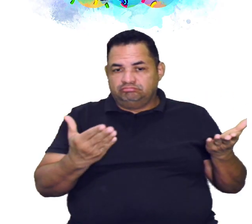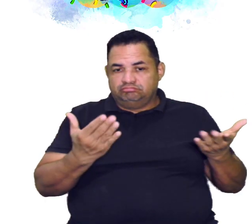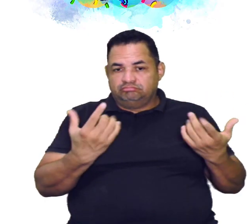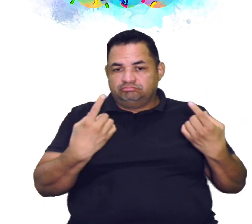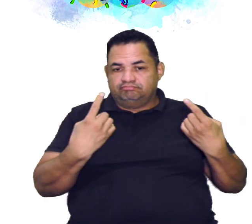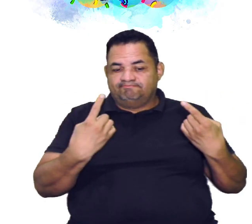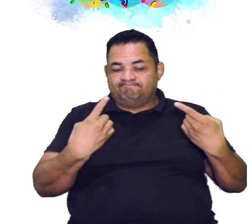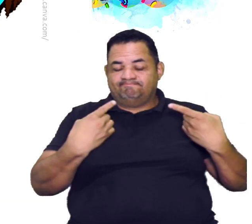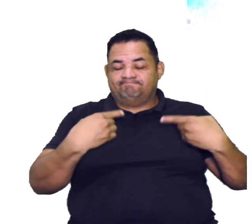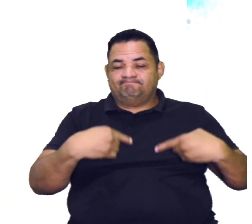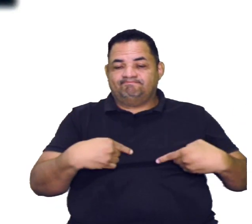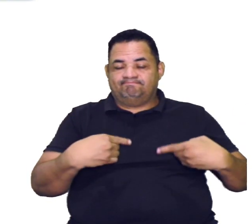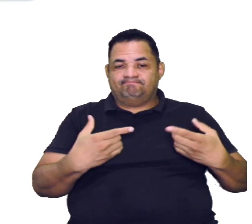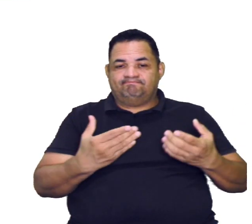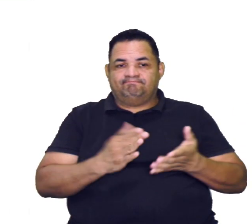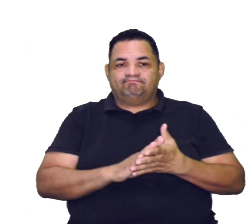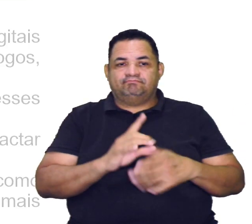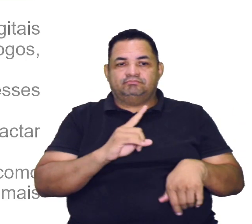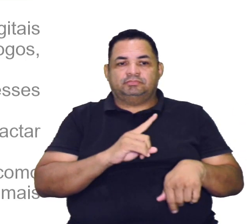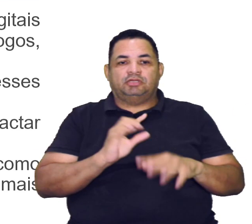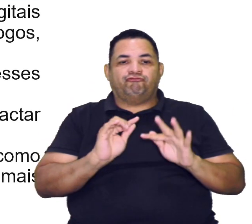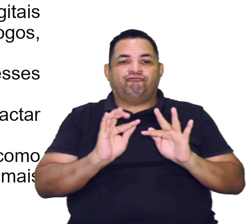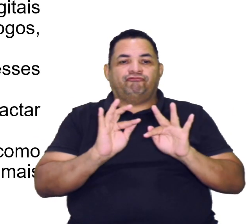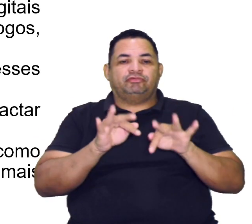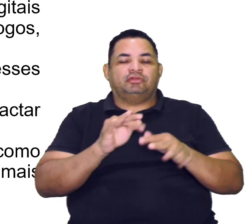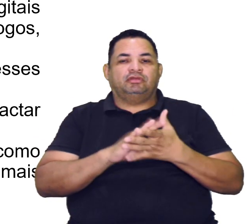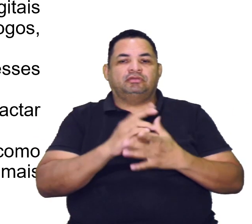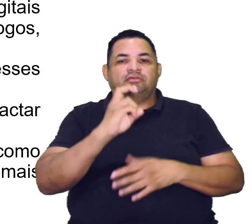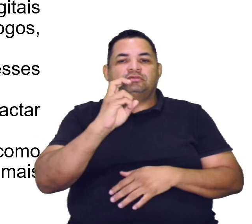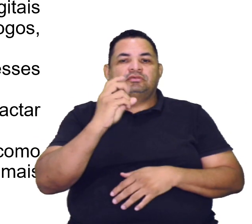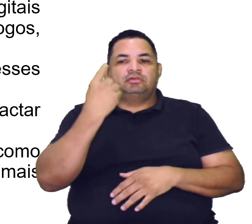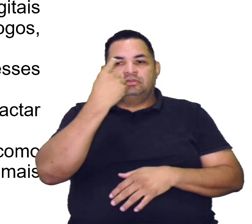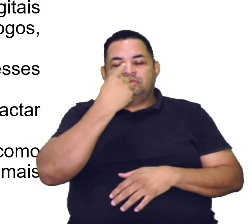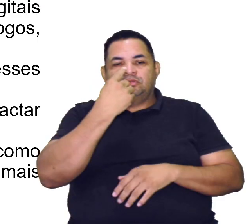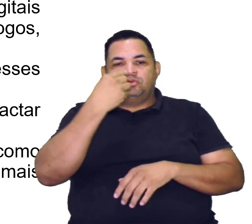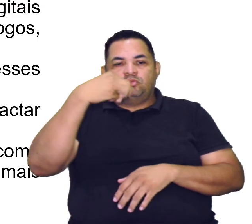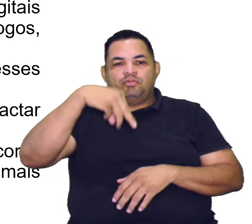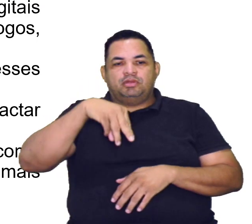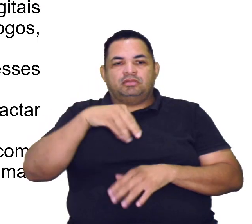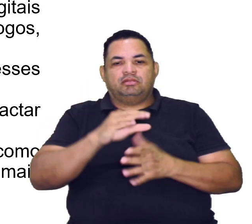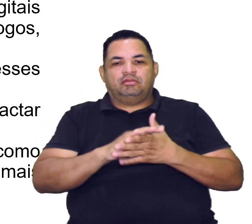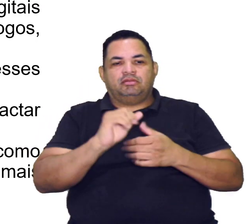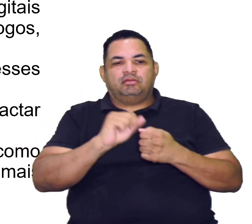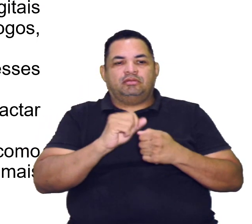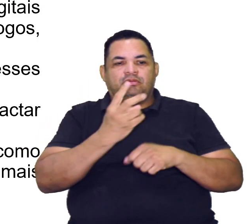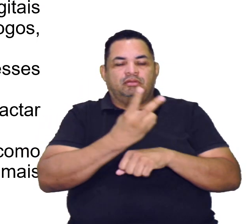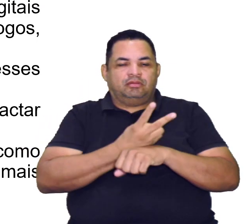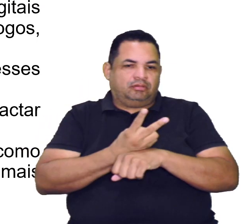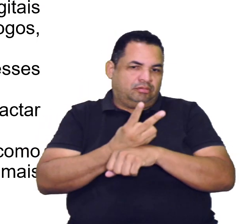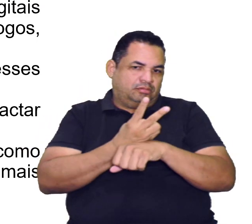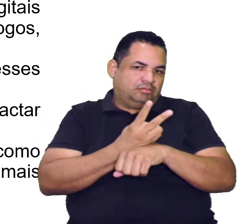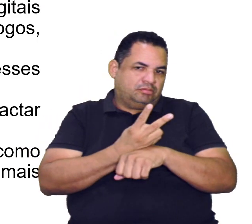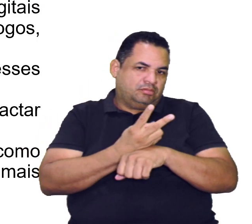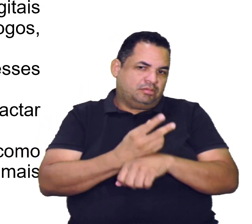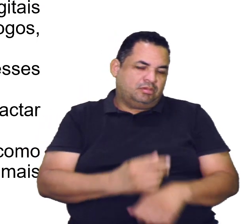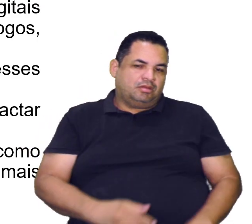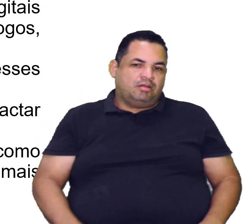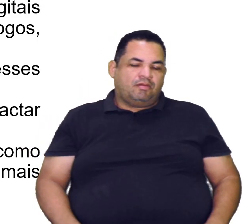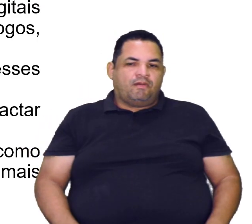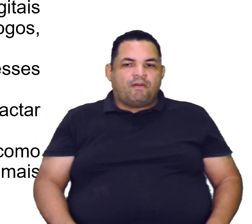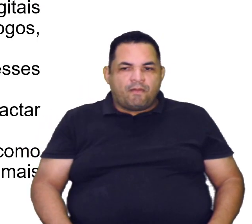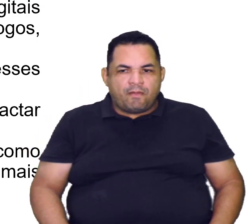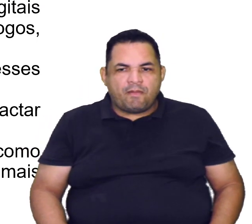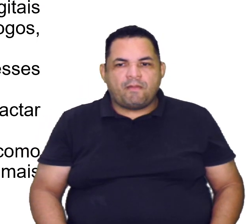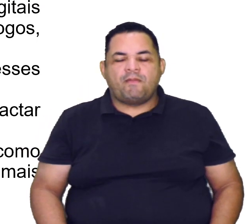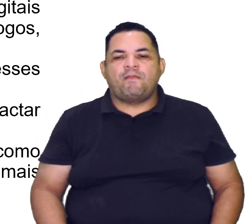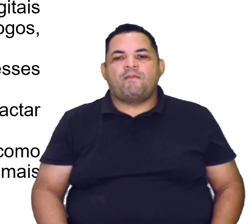se desafie aí nesses últimos 5 minutinhos aí. Então vocês vão aí fazer uma busca, tá? Uma